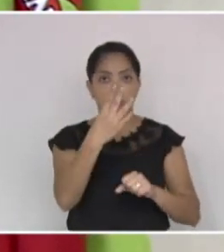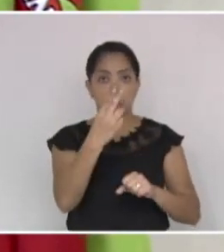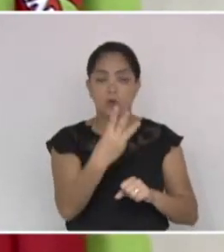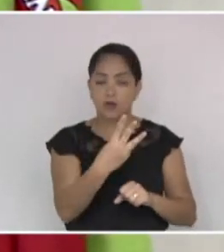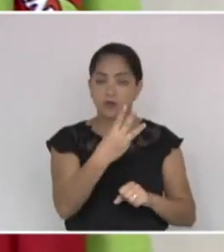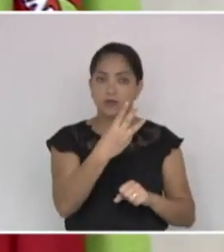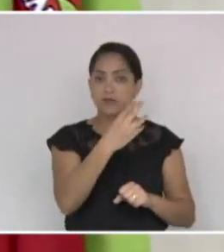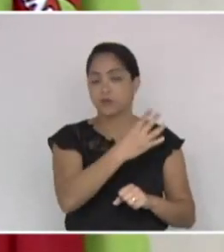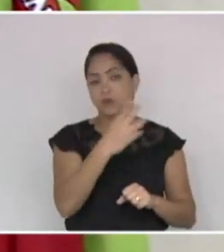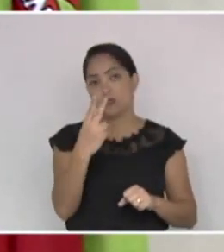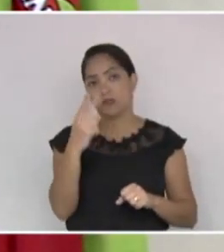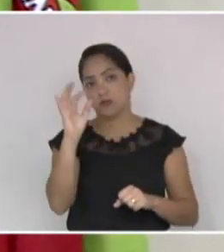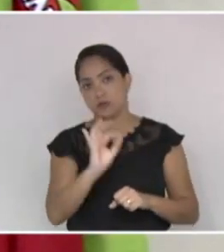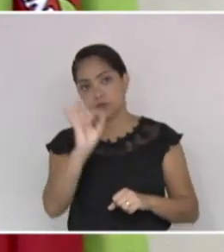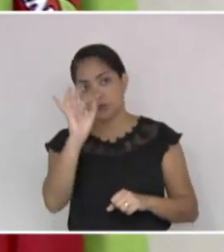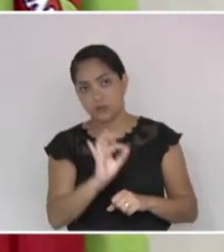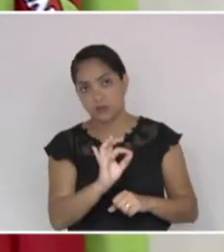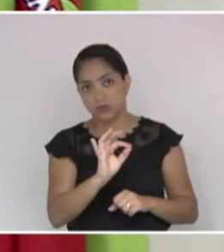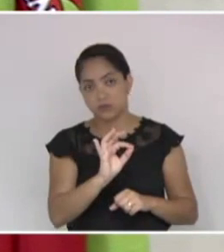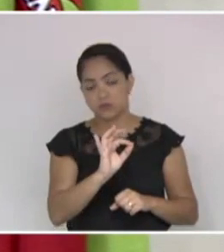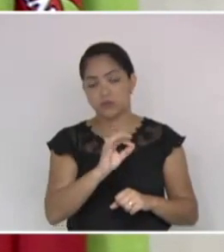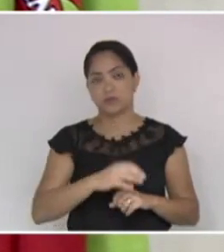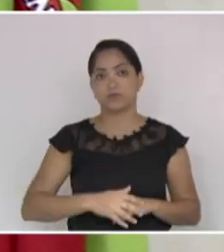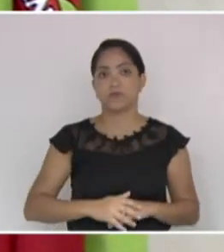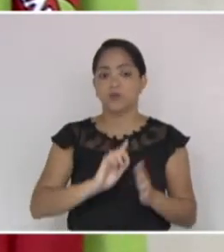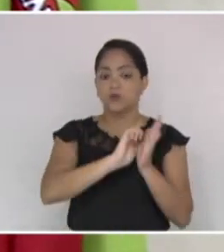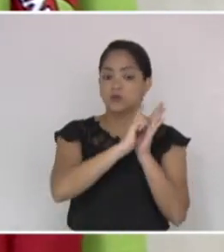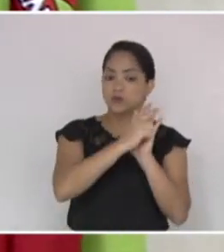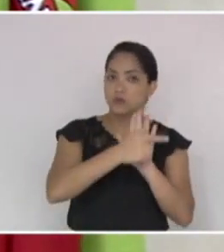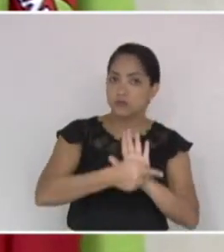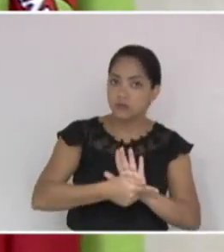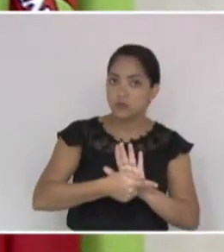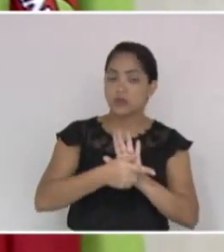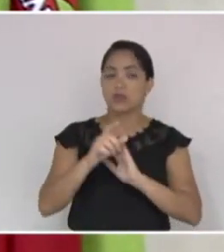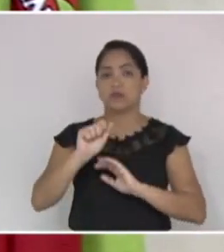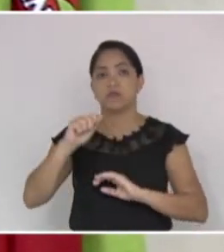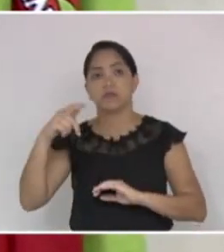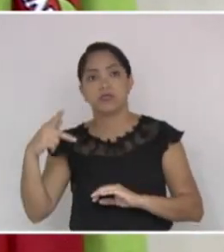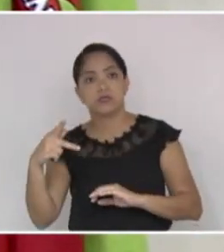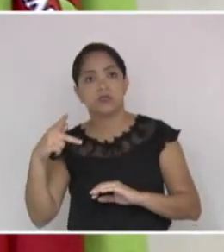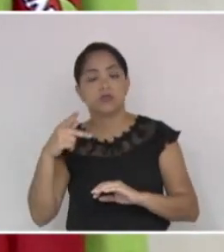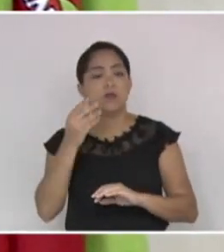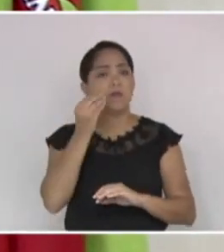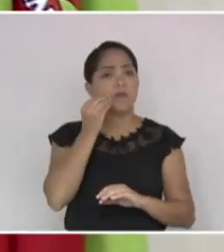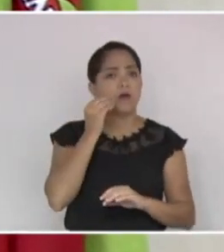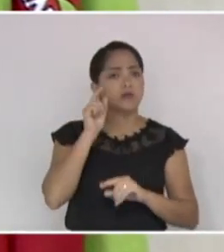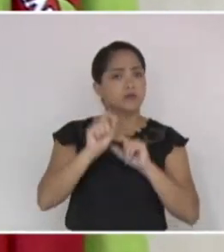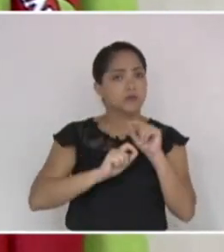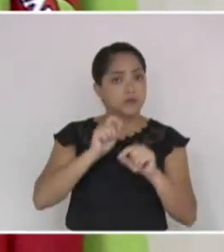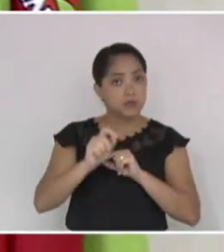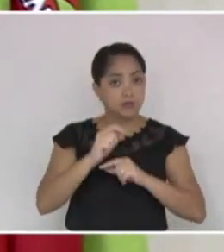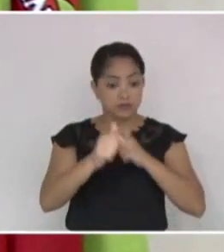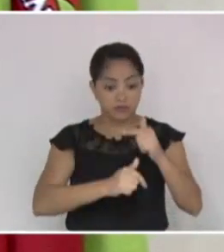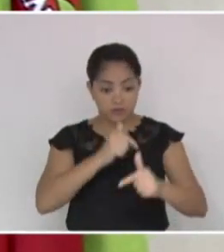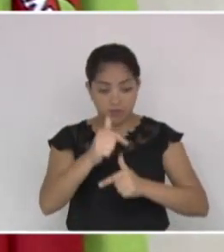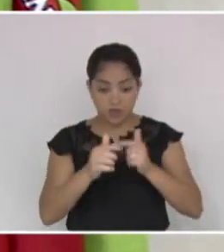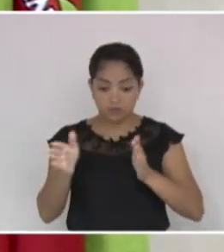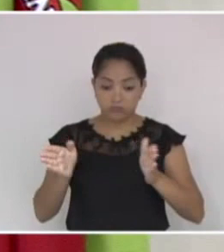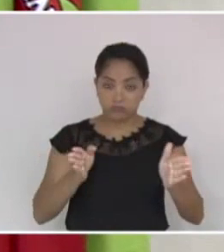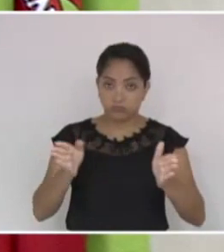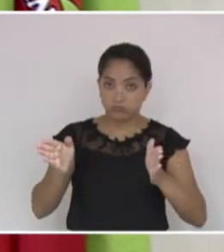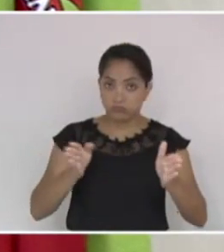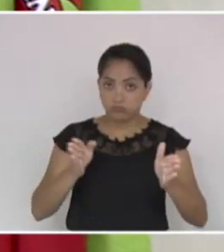42%. Estudos sobre gênero, senhores, e previdência mostram que os trabalhadores com menor tempo de